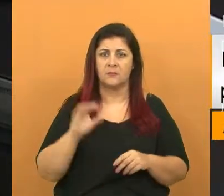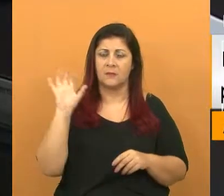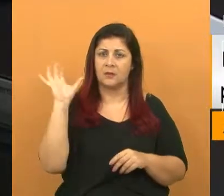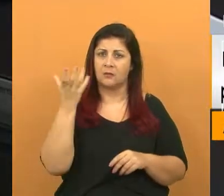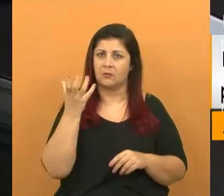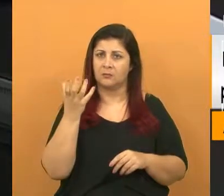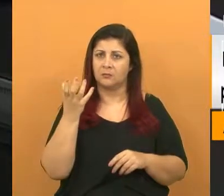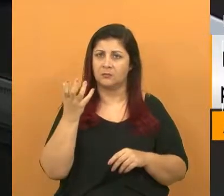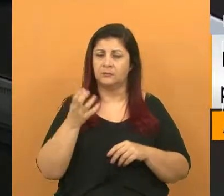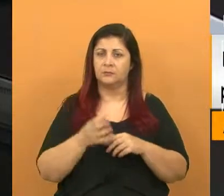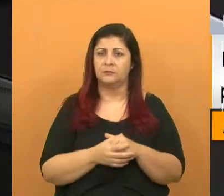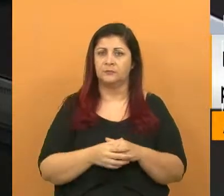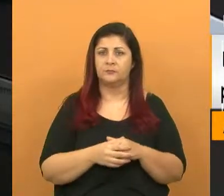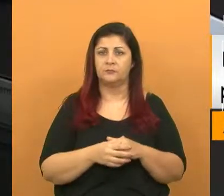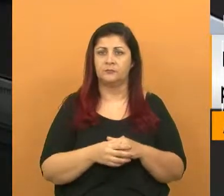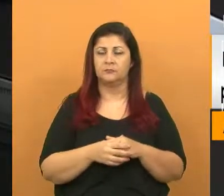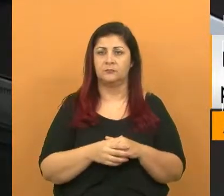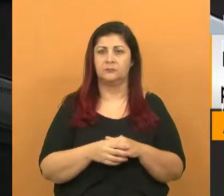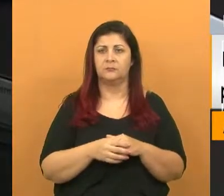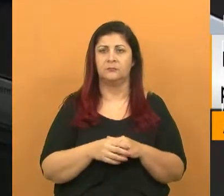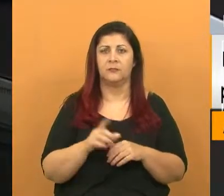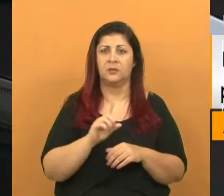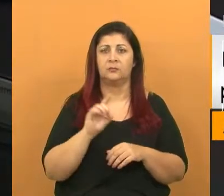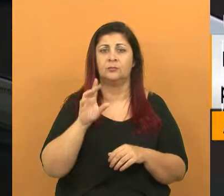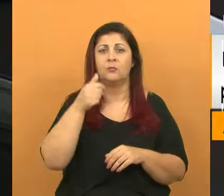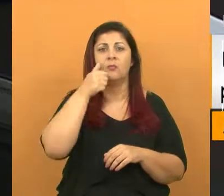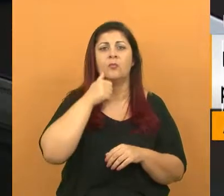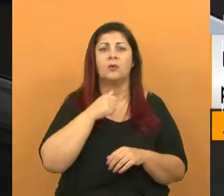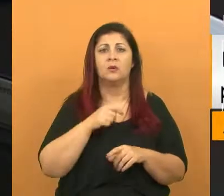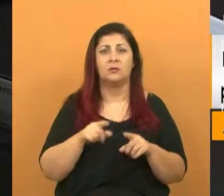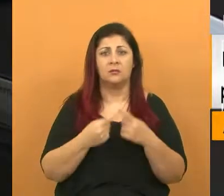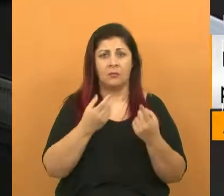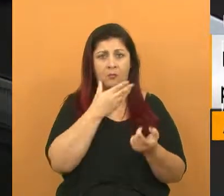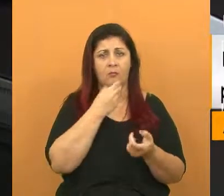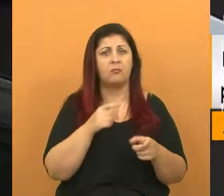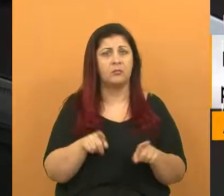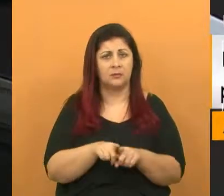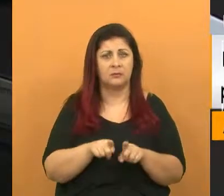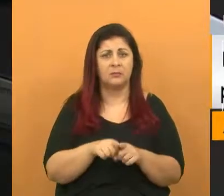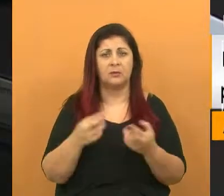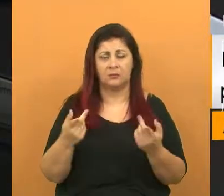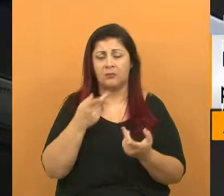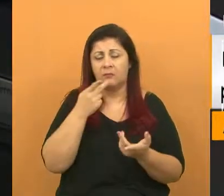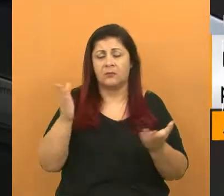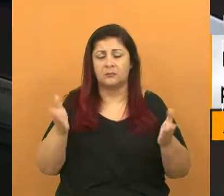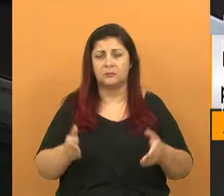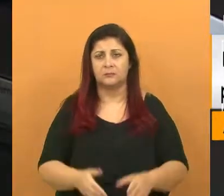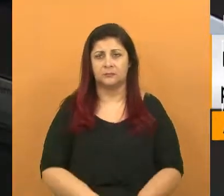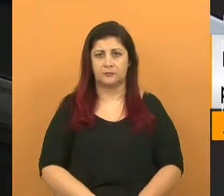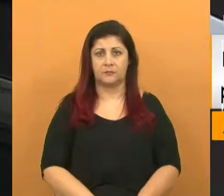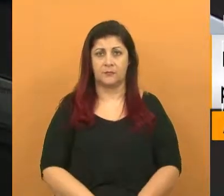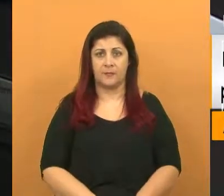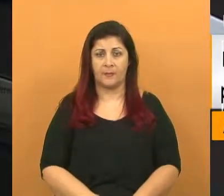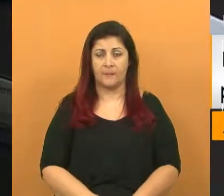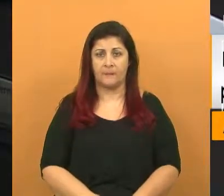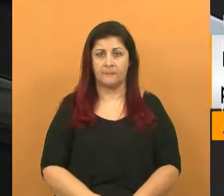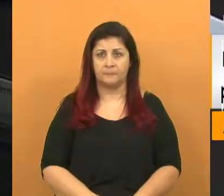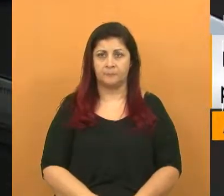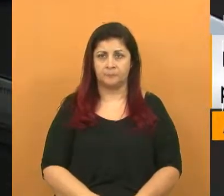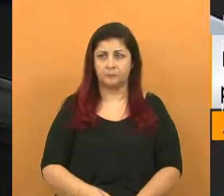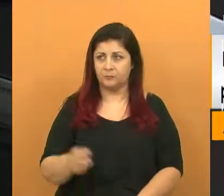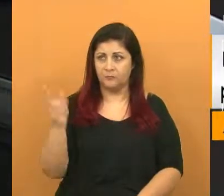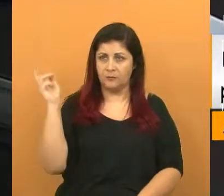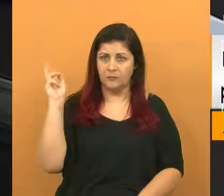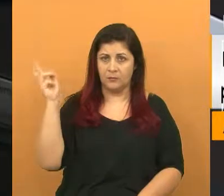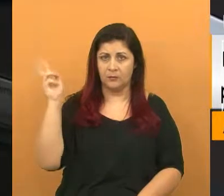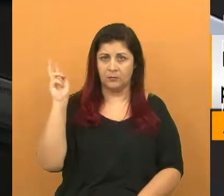relação às mulheres, mas os homens também, como foi dito aqui. E até a doutora Márcia e o doutor Rodrigo Salomão,